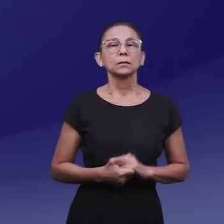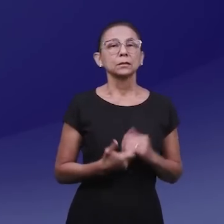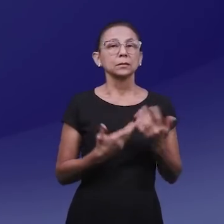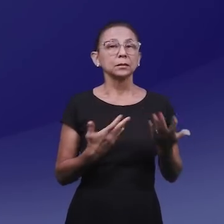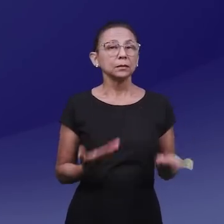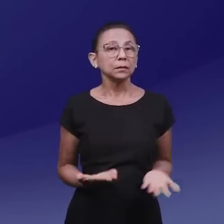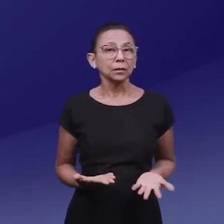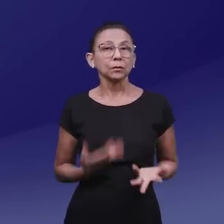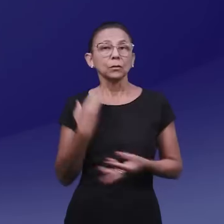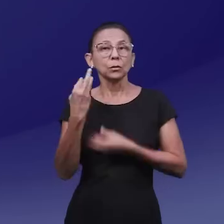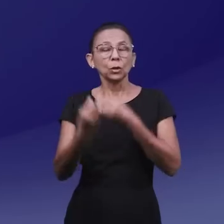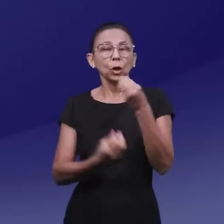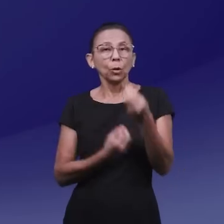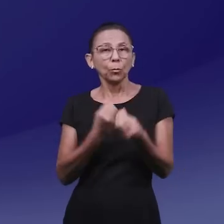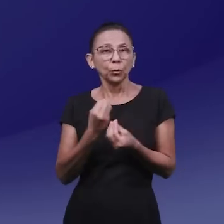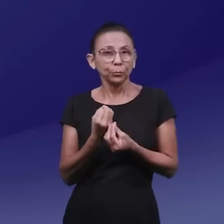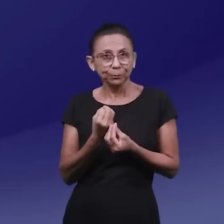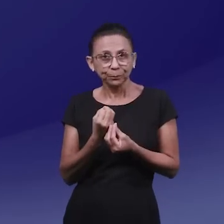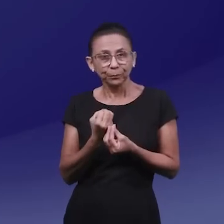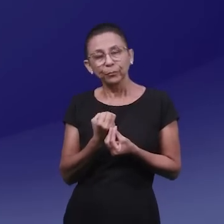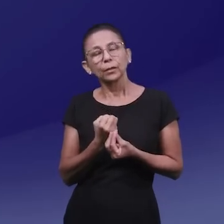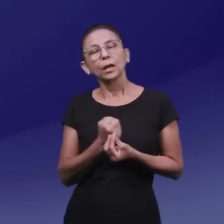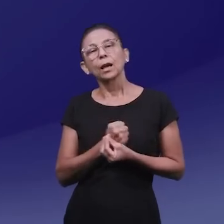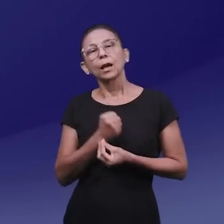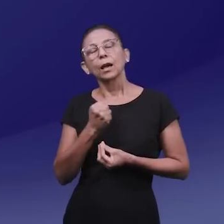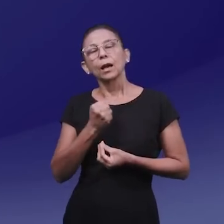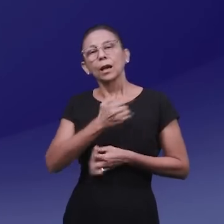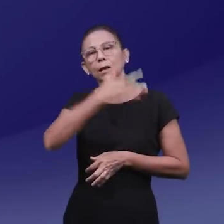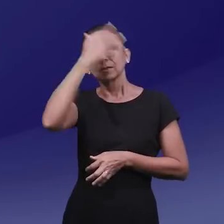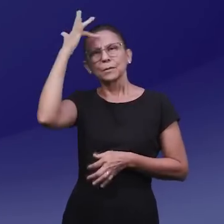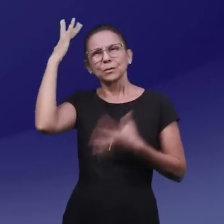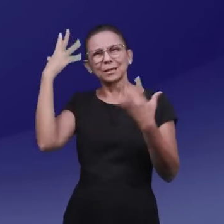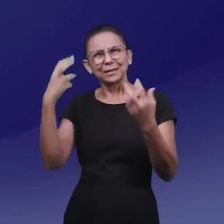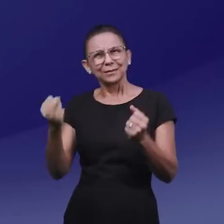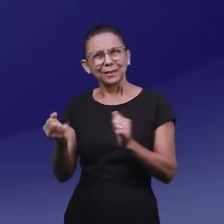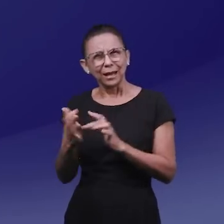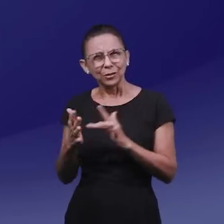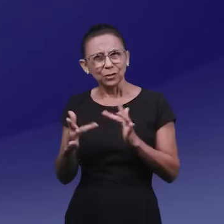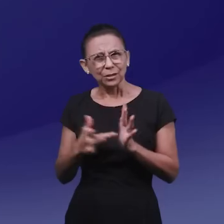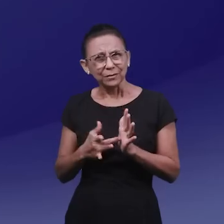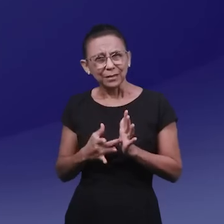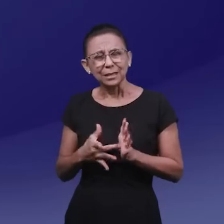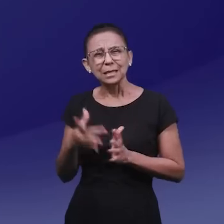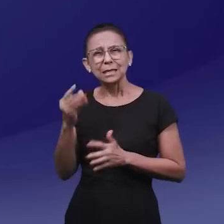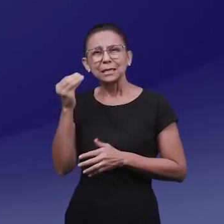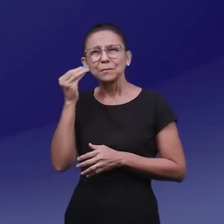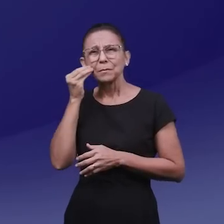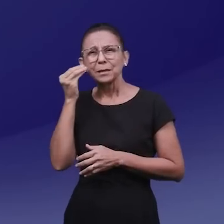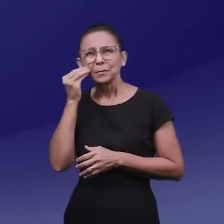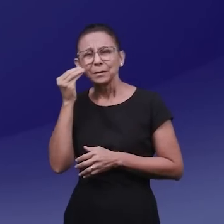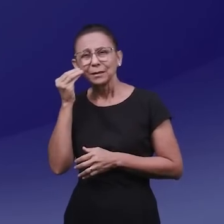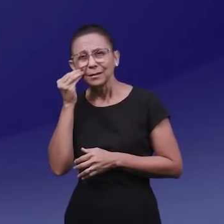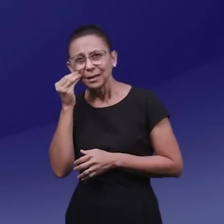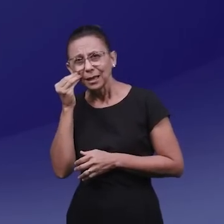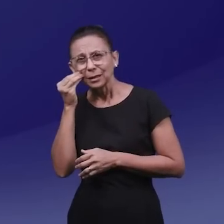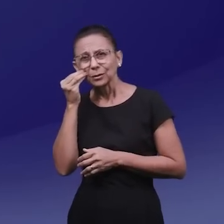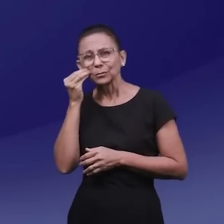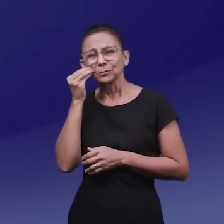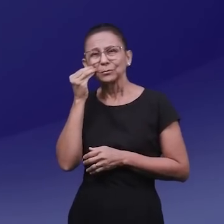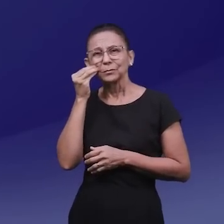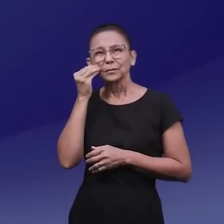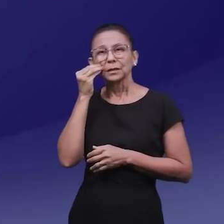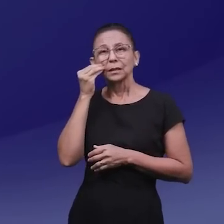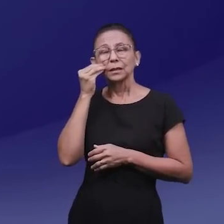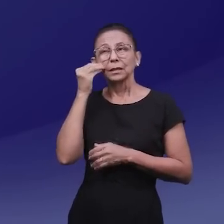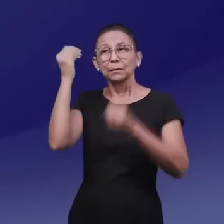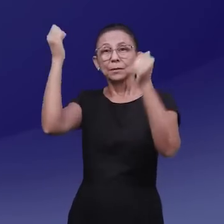provou, ele usou, ele se beneficiou com aquilo que o Espírito Santo trouxe, que iluminou, que revelou, que